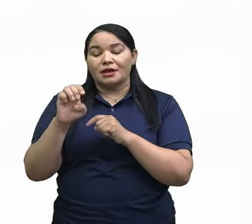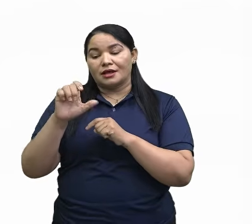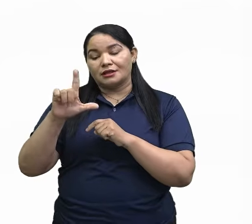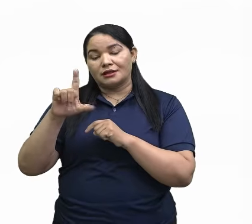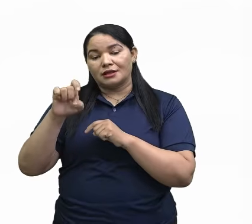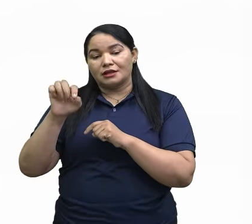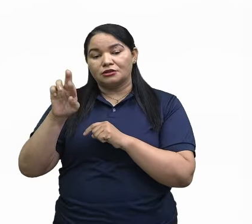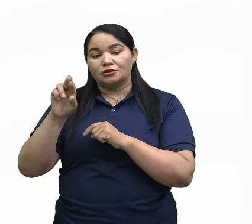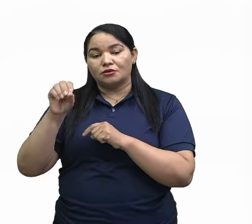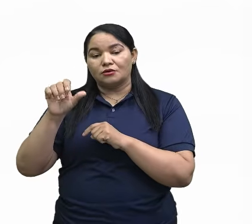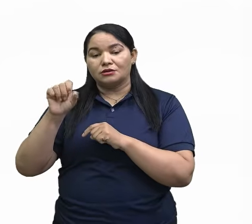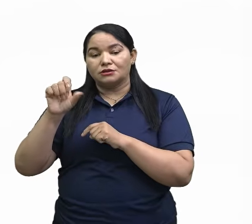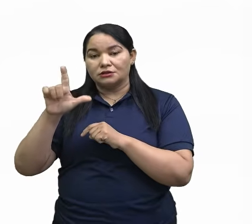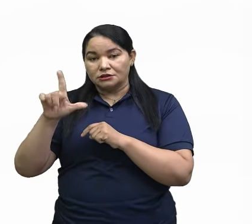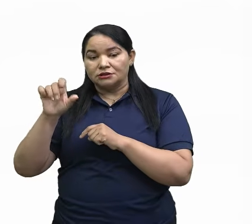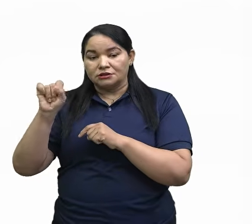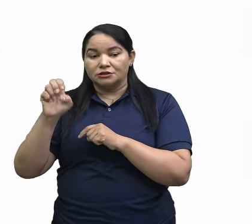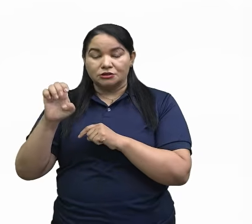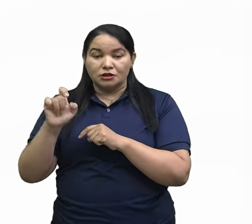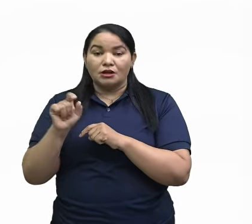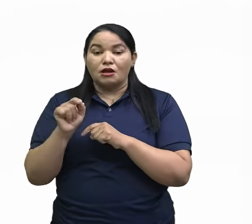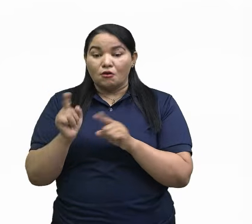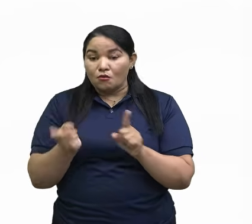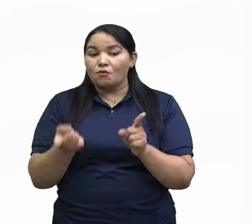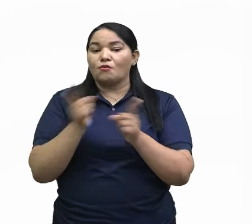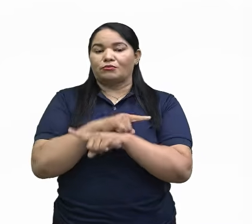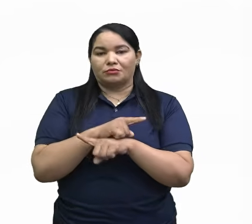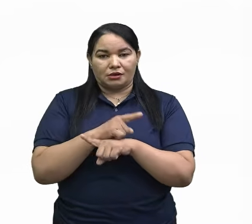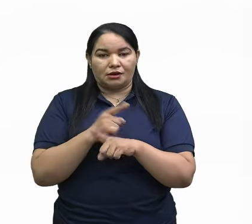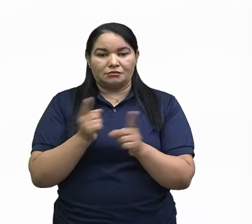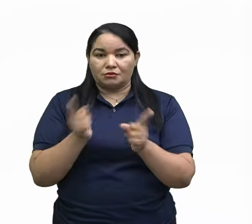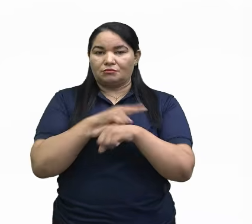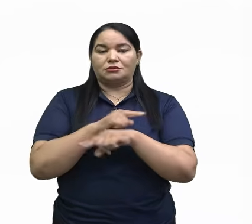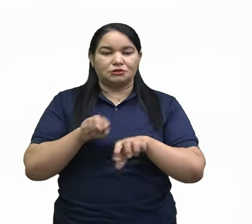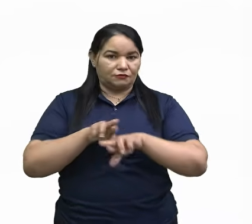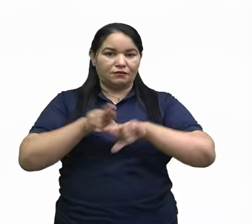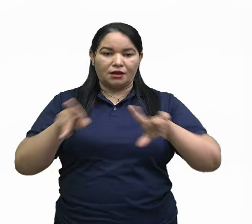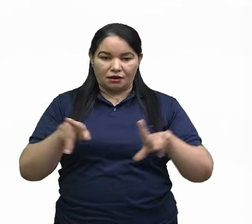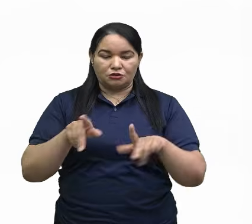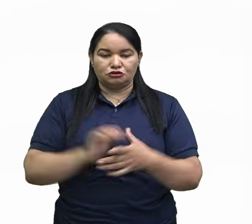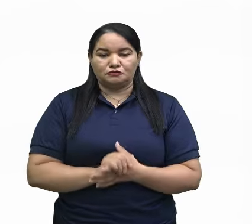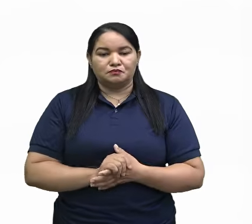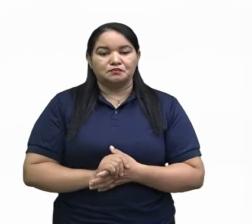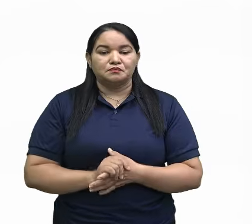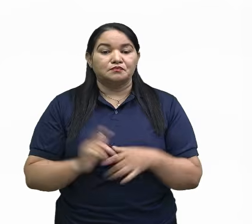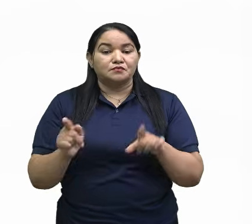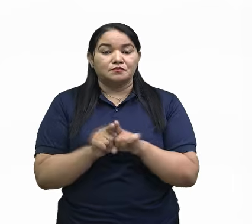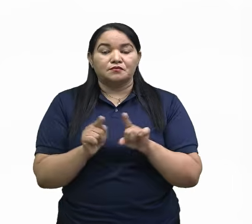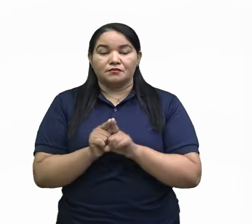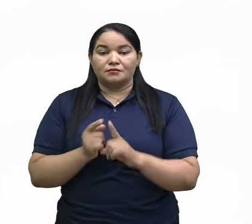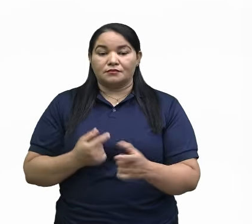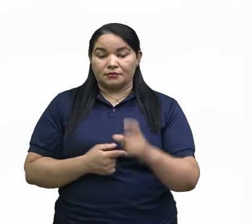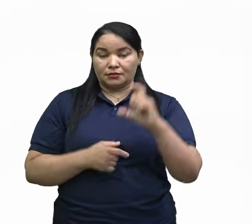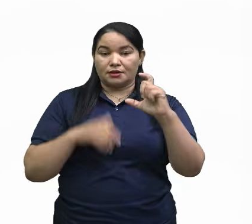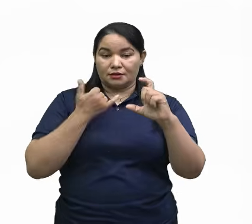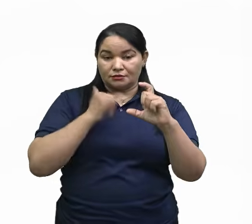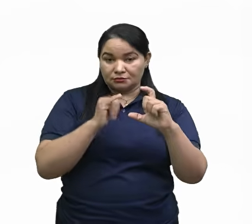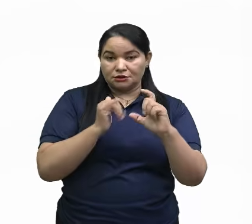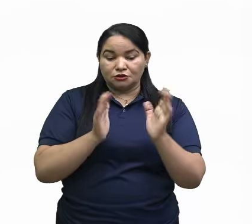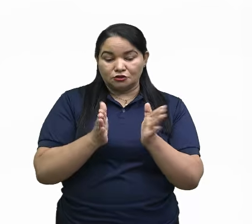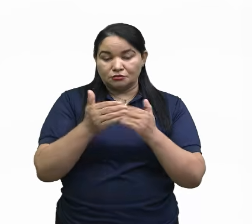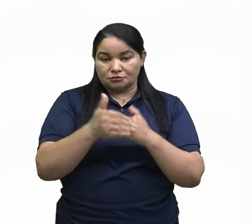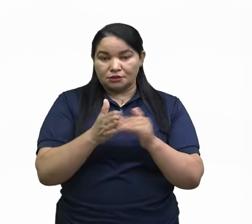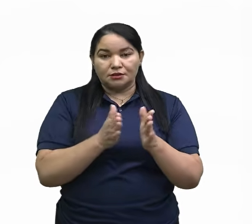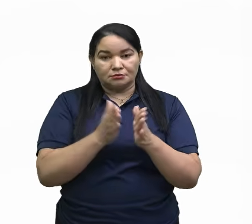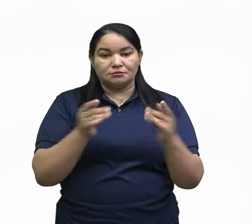tá? Então, são processos contrários, vamos dizer assim, né? Opostos. Então, nós temos aí para pilhas e baterias, tá?